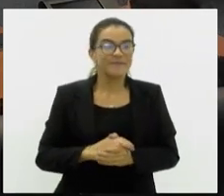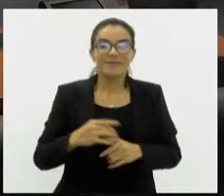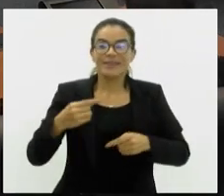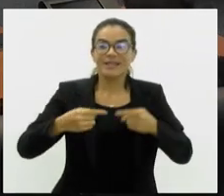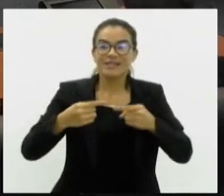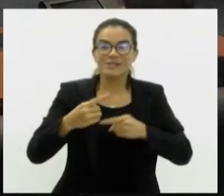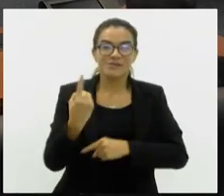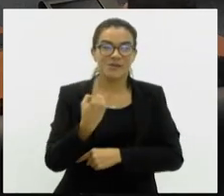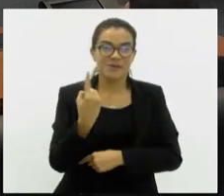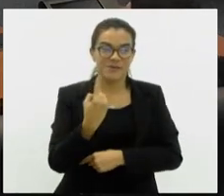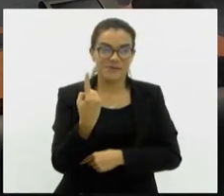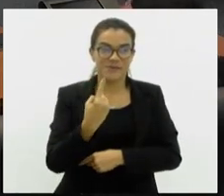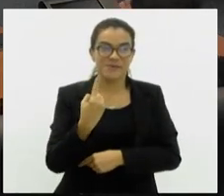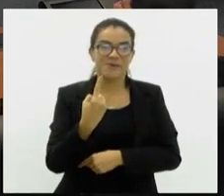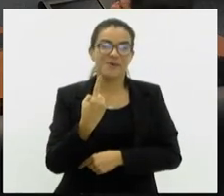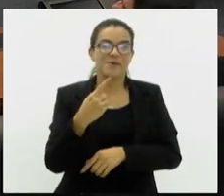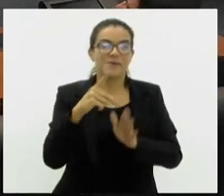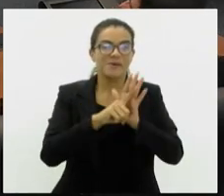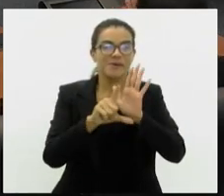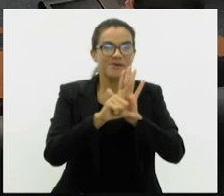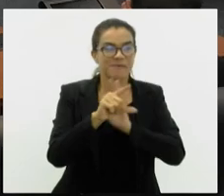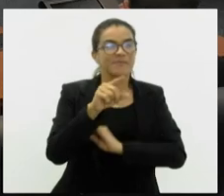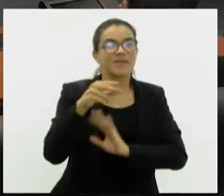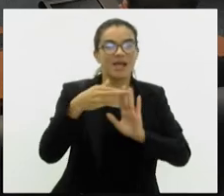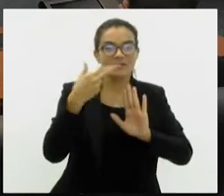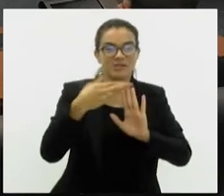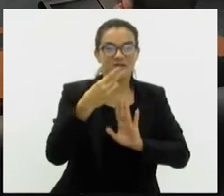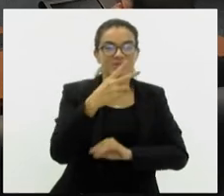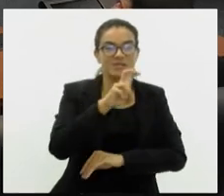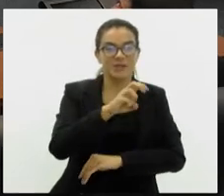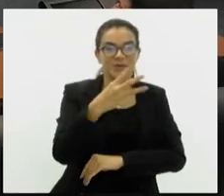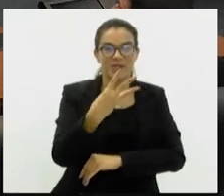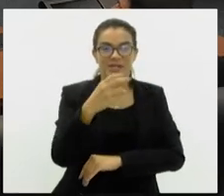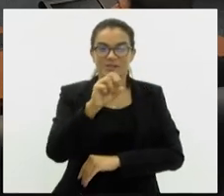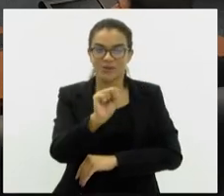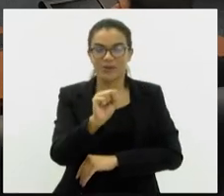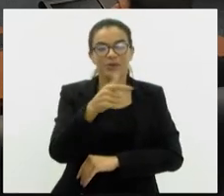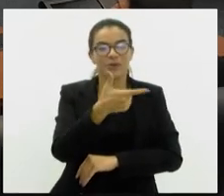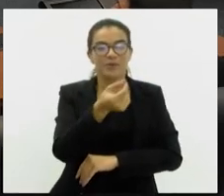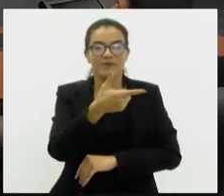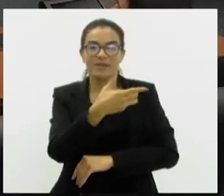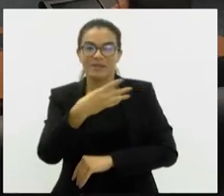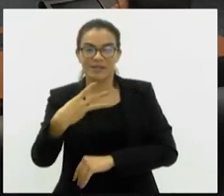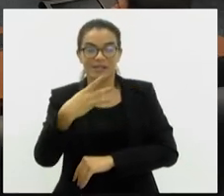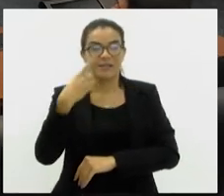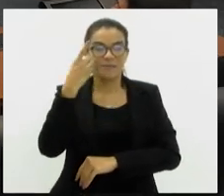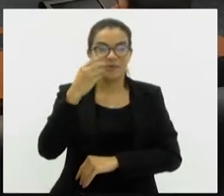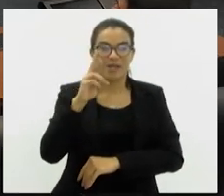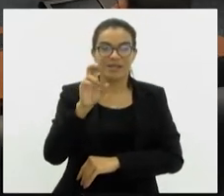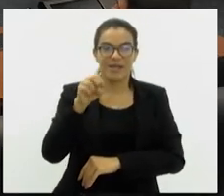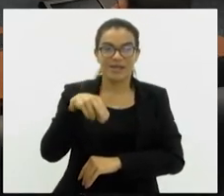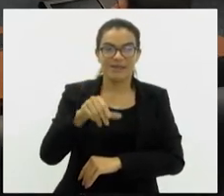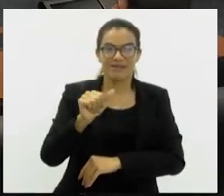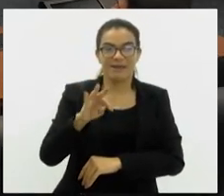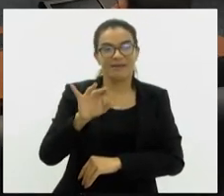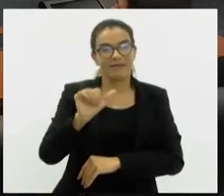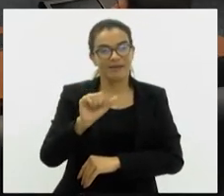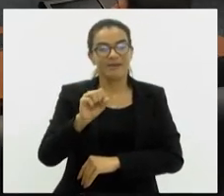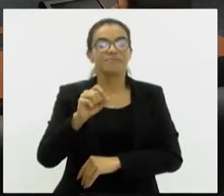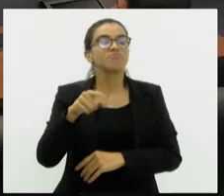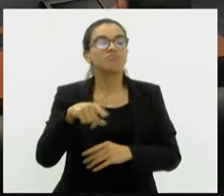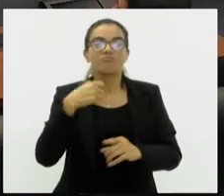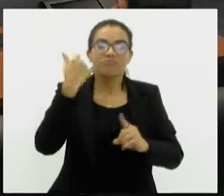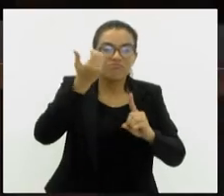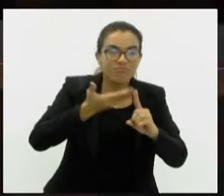discussão única, projeto de resolução 538 de 2023, de autoria da deputada Renata Souza, que